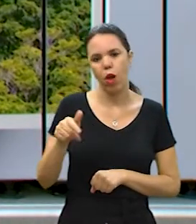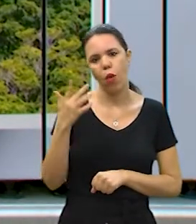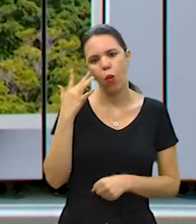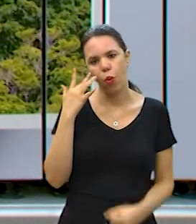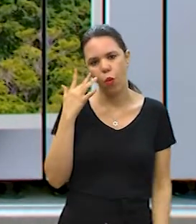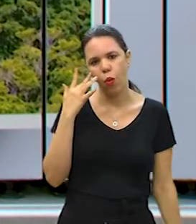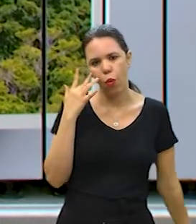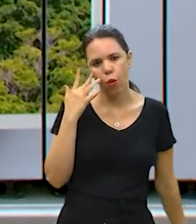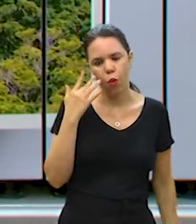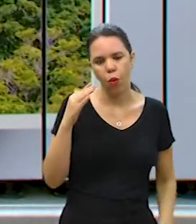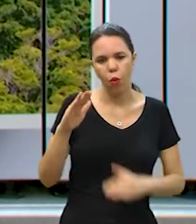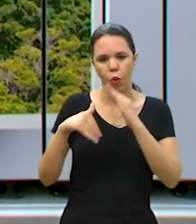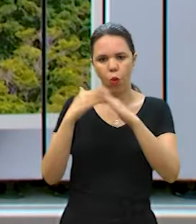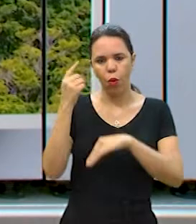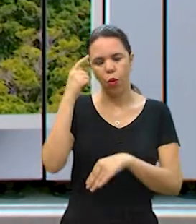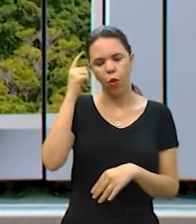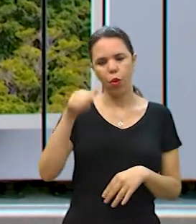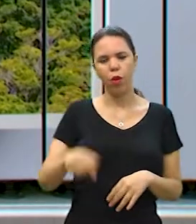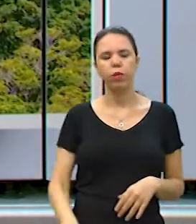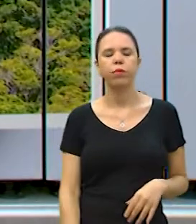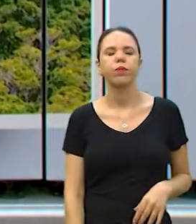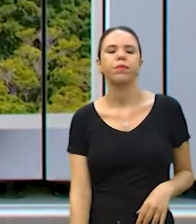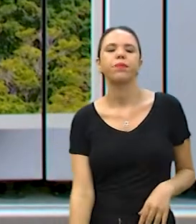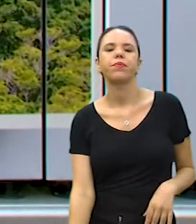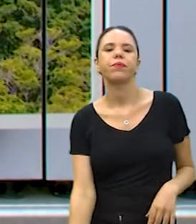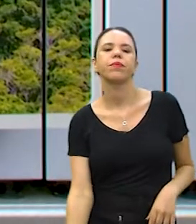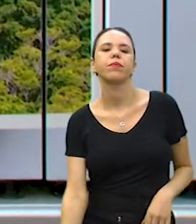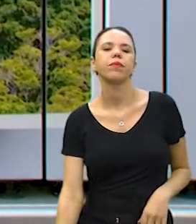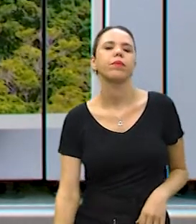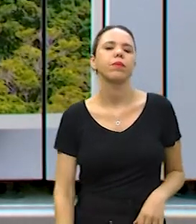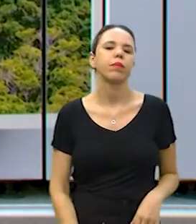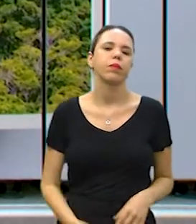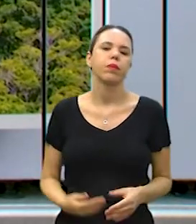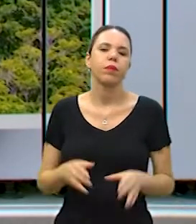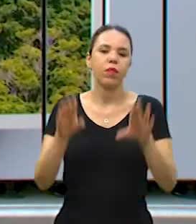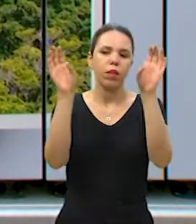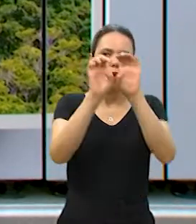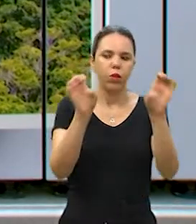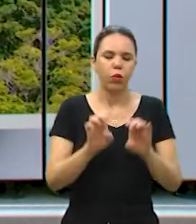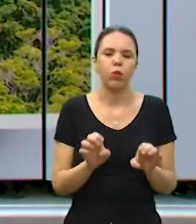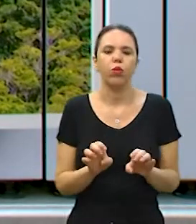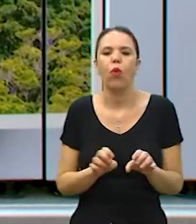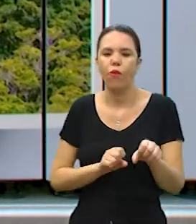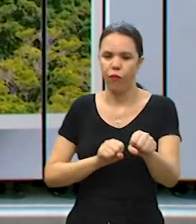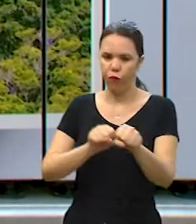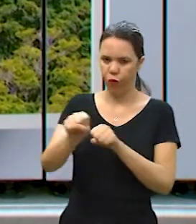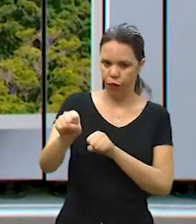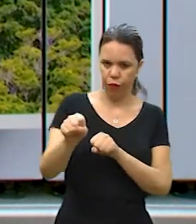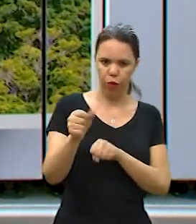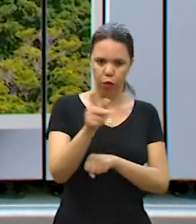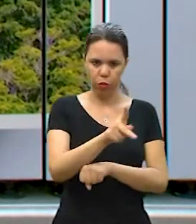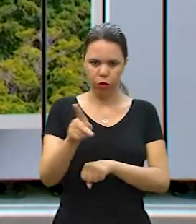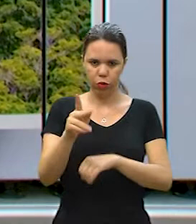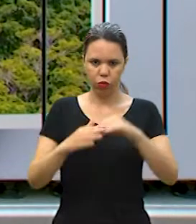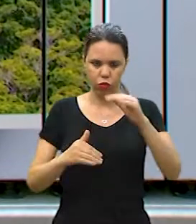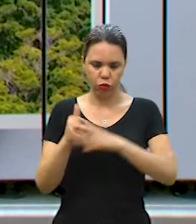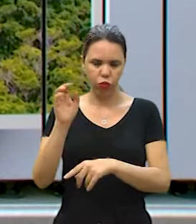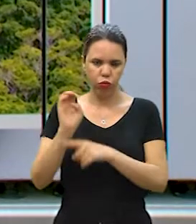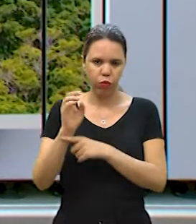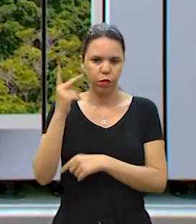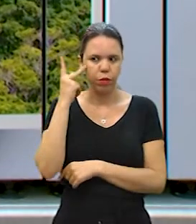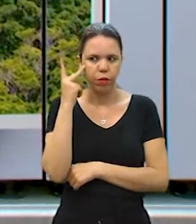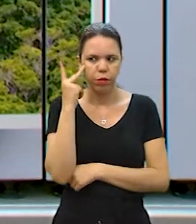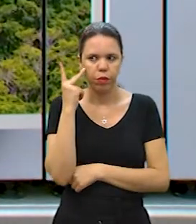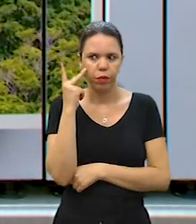eu acho que foi um avanço nós pensarmos nisso. Agora, a estrutura de formação de professor do Estado de